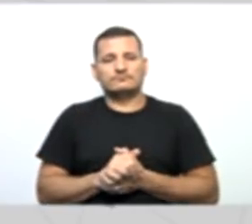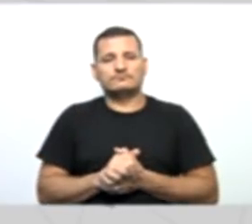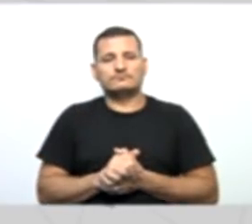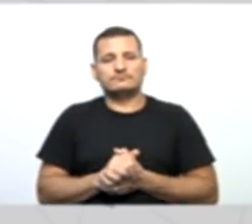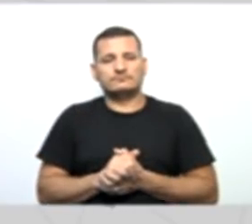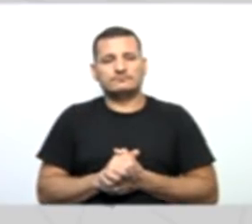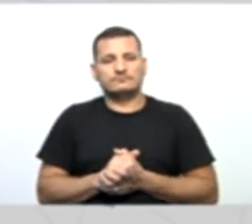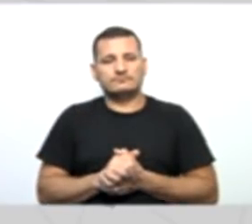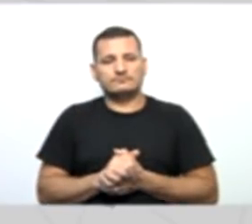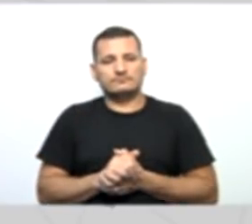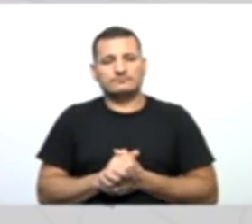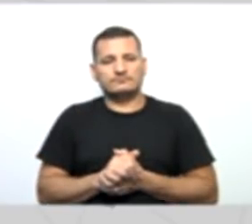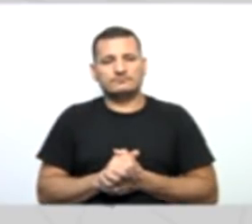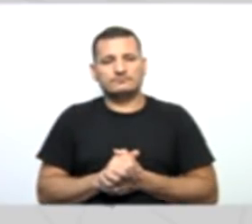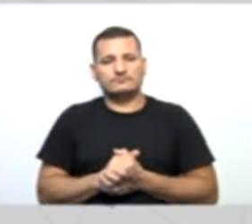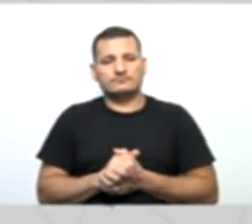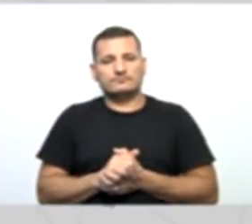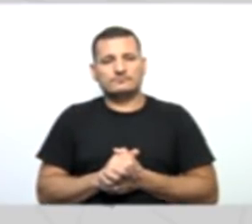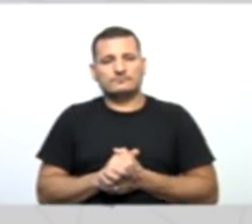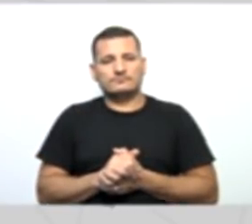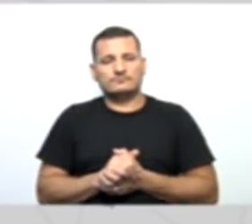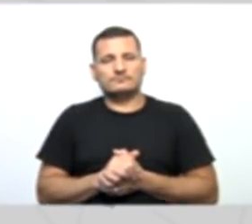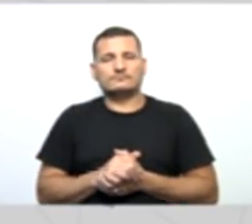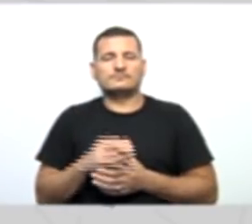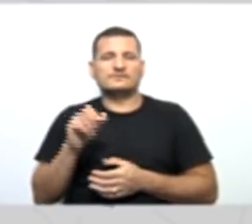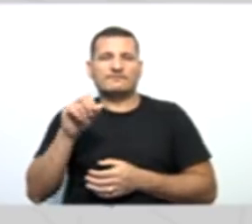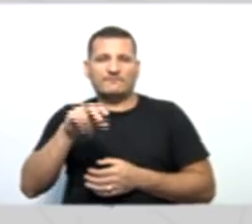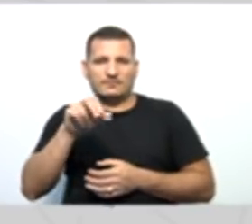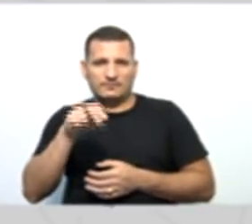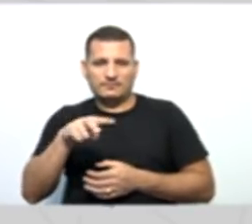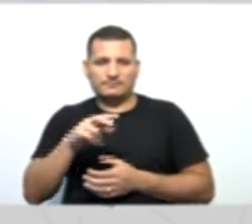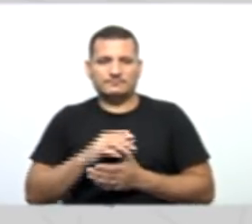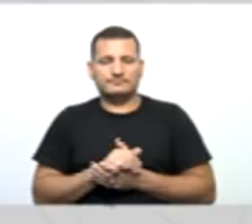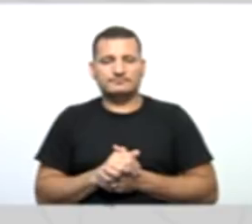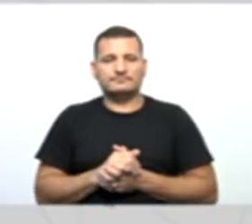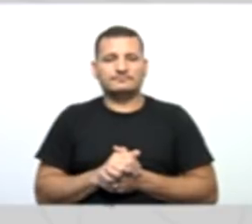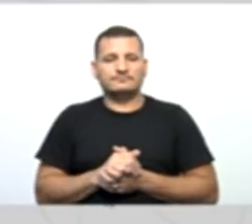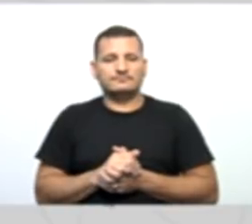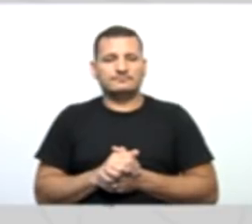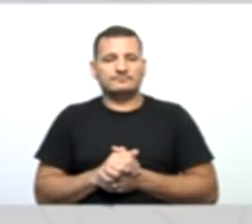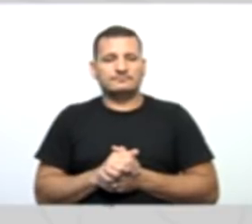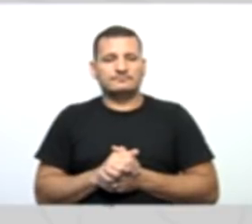Então, vamos lá. Envenenamento, só voltando aqui, né, sobre a fratura